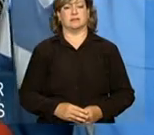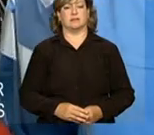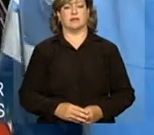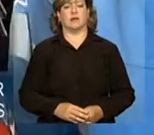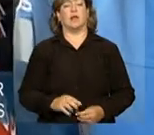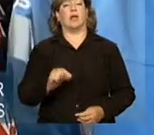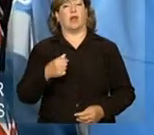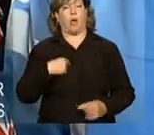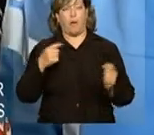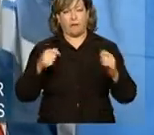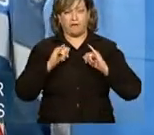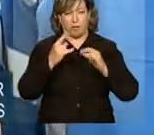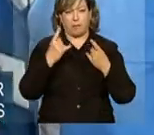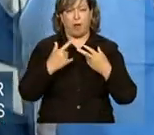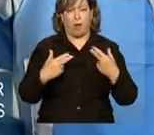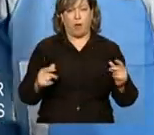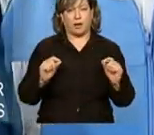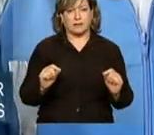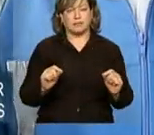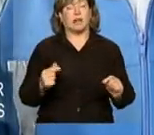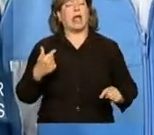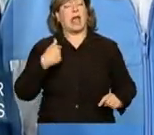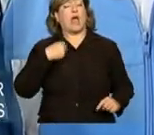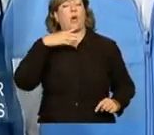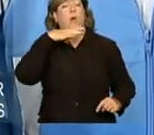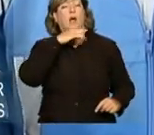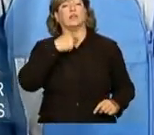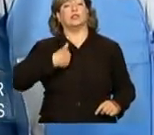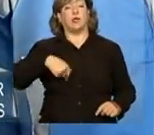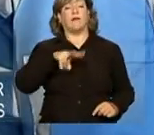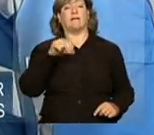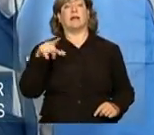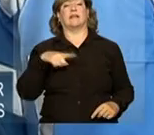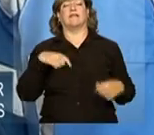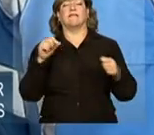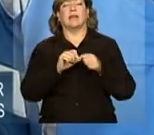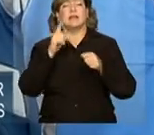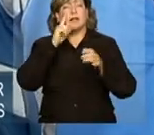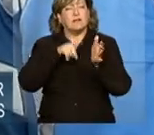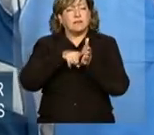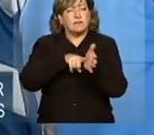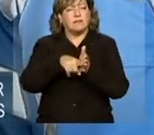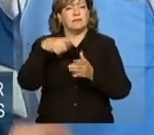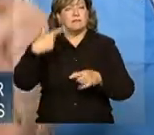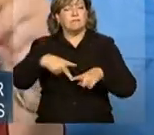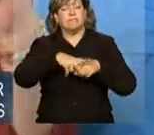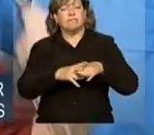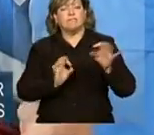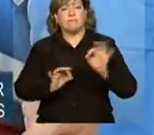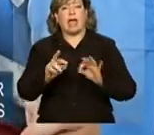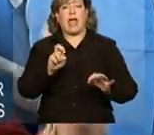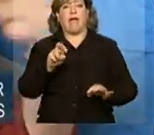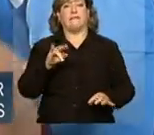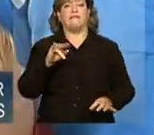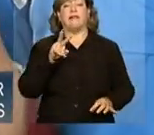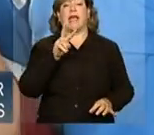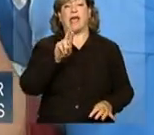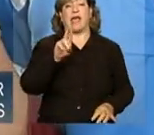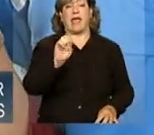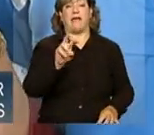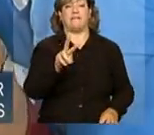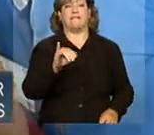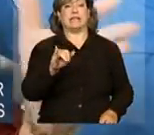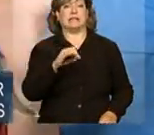Olha, posso te falar uma coisa? Eu acho que nós vamos ter de fazer uma revisão e ver se precisa mais coisas. Por